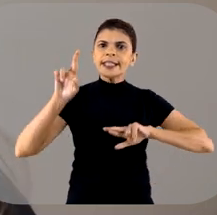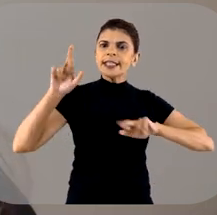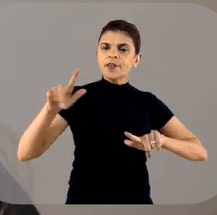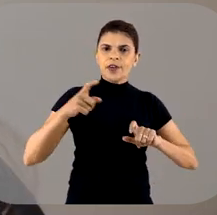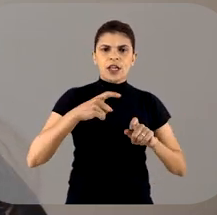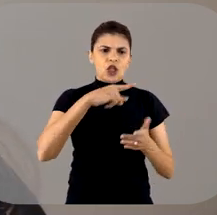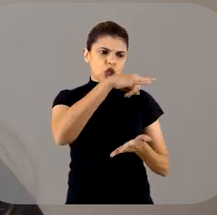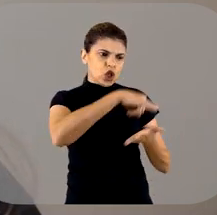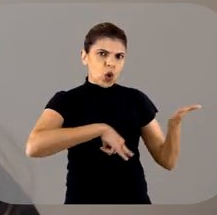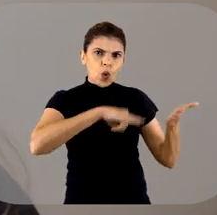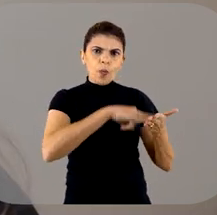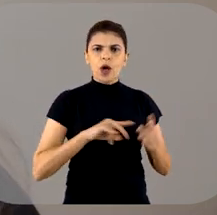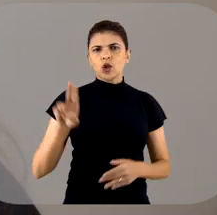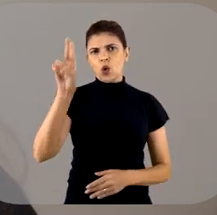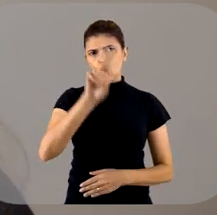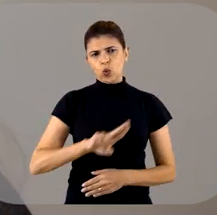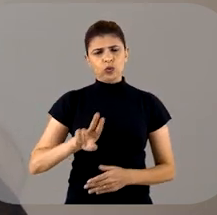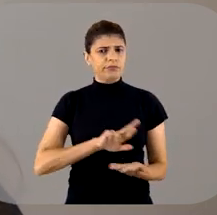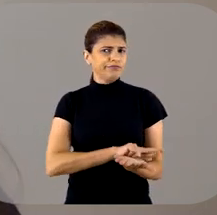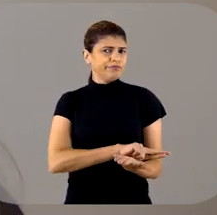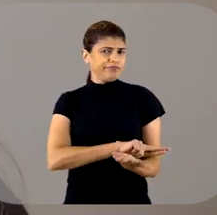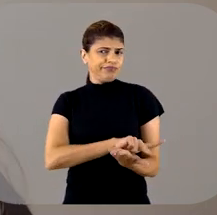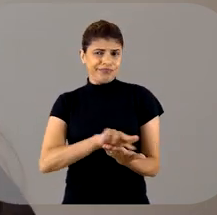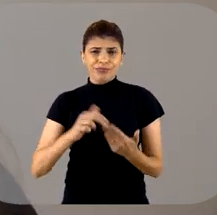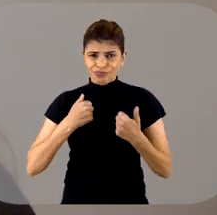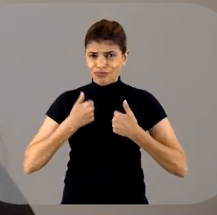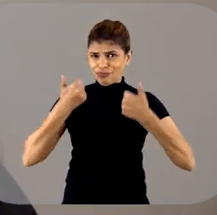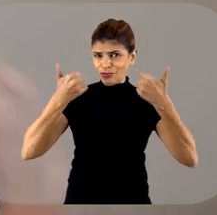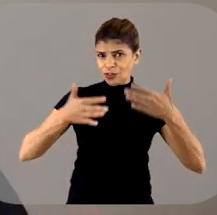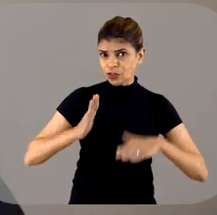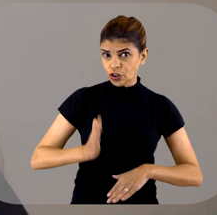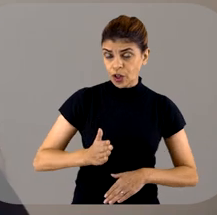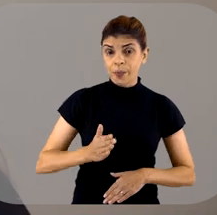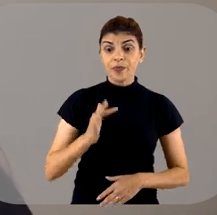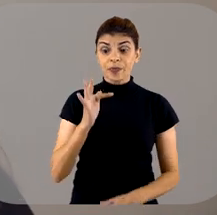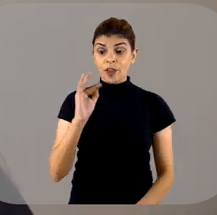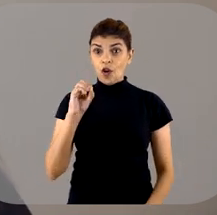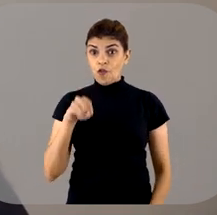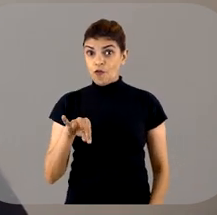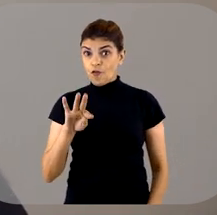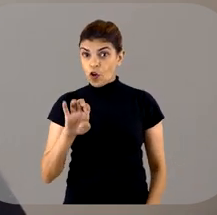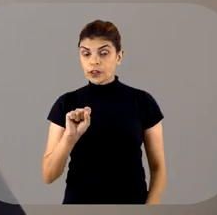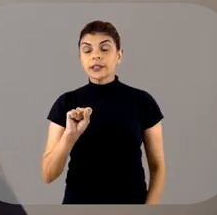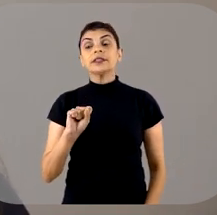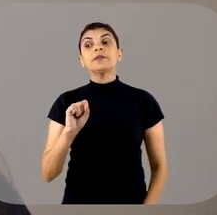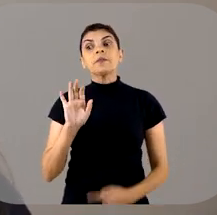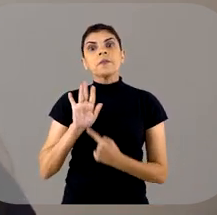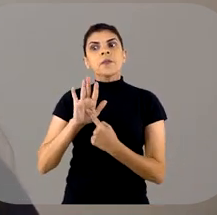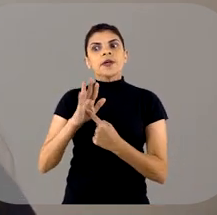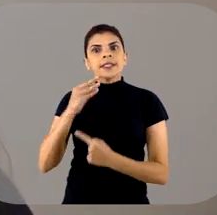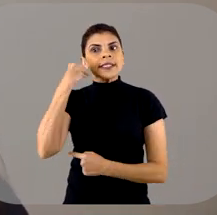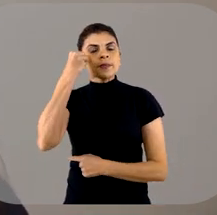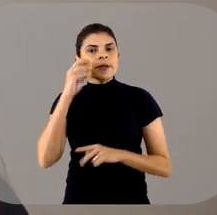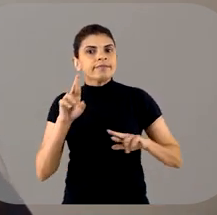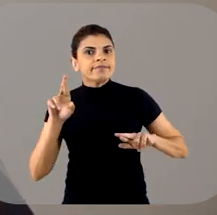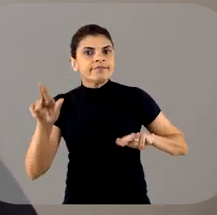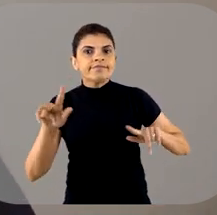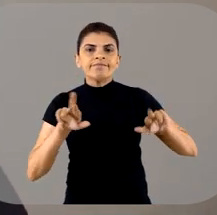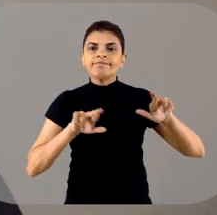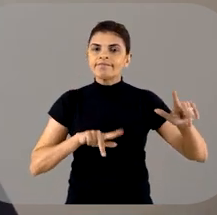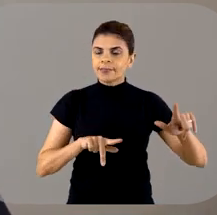diferenças entre as documentações utilizadas. Elas são muito diversas. Essas fontes mostram experiências